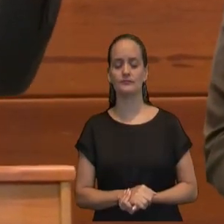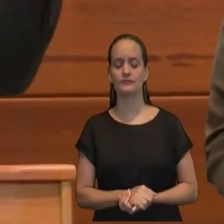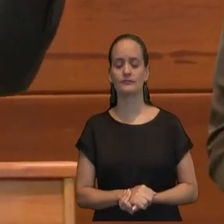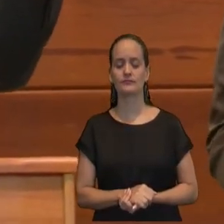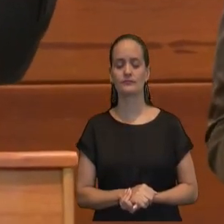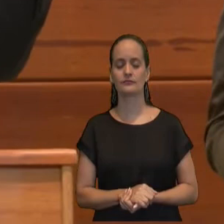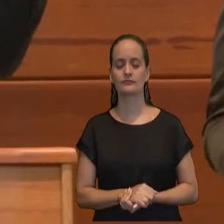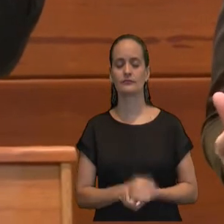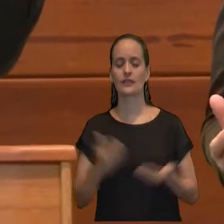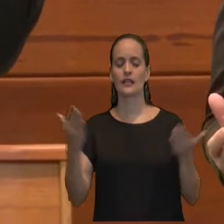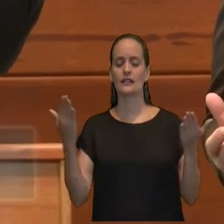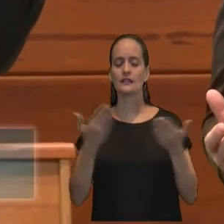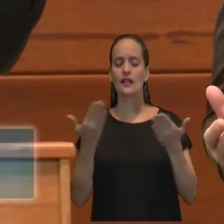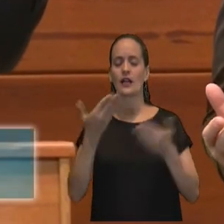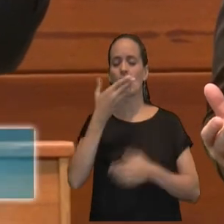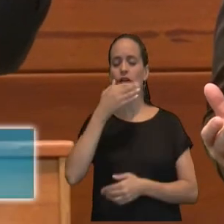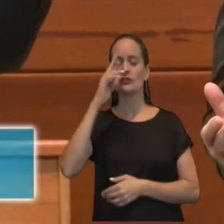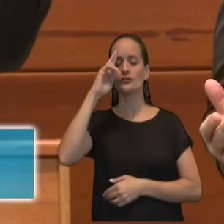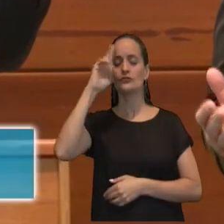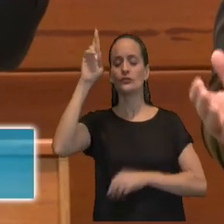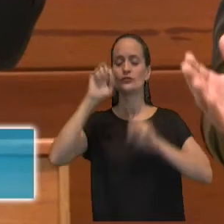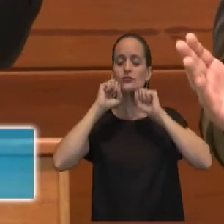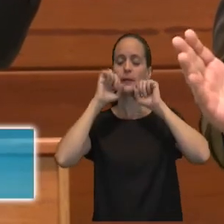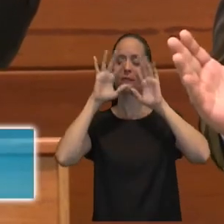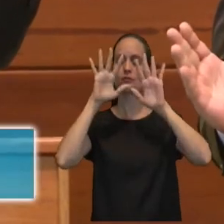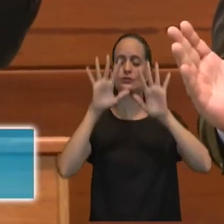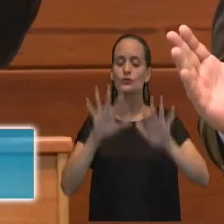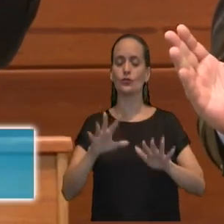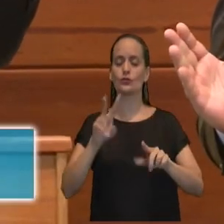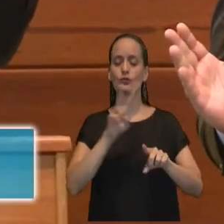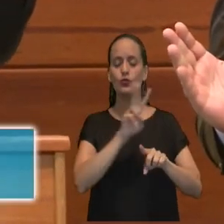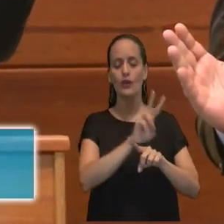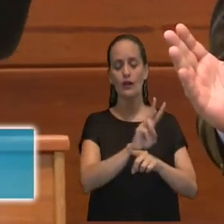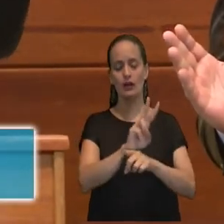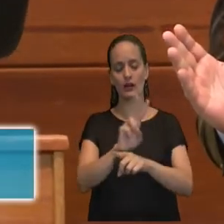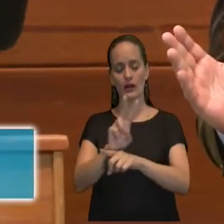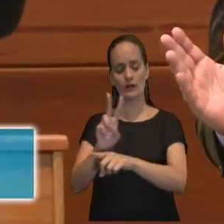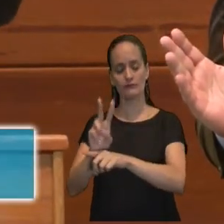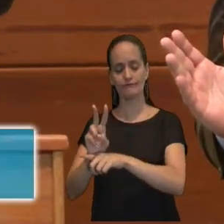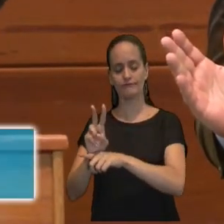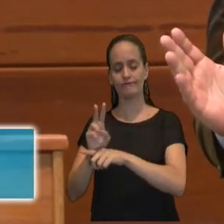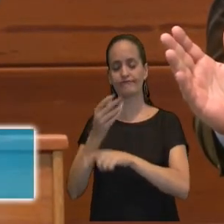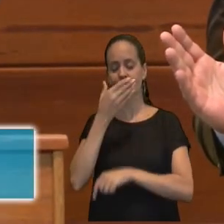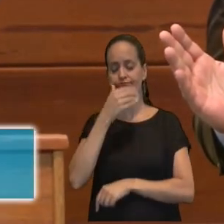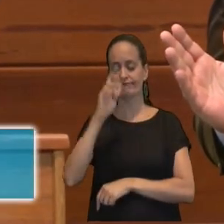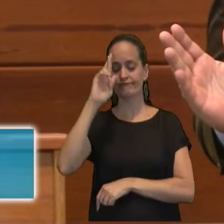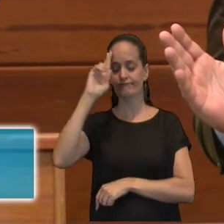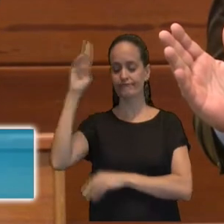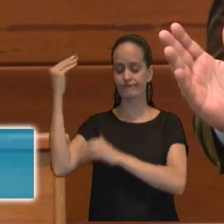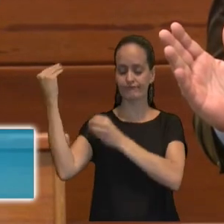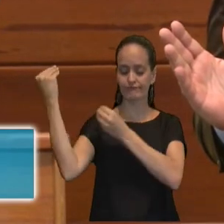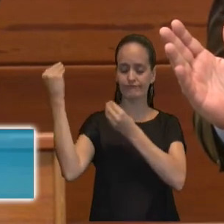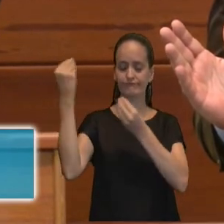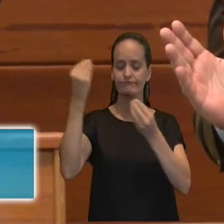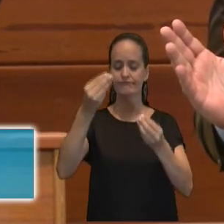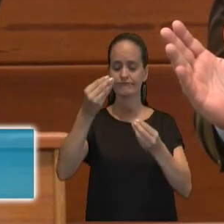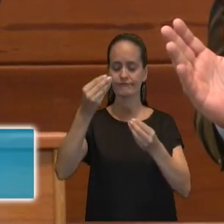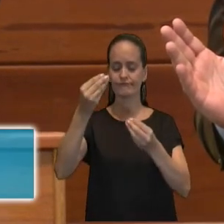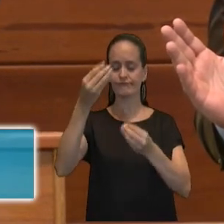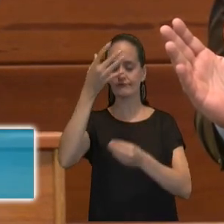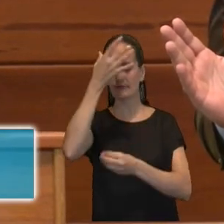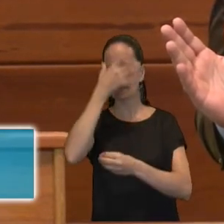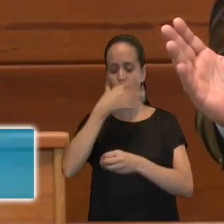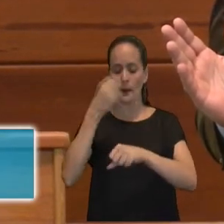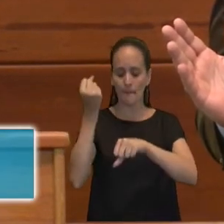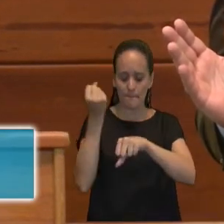E que agora o Senhor nos abençoe e nos guarde. Que o Senhor faça resplandecer o seu rosto